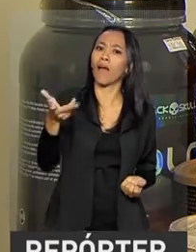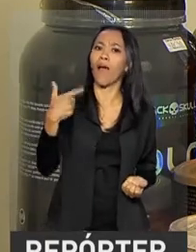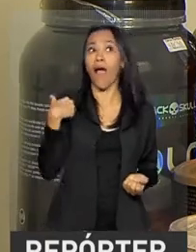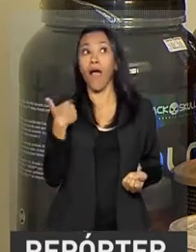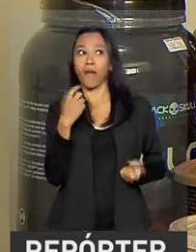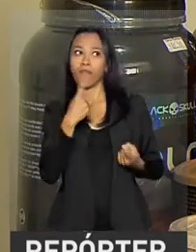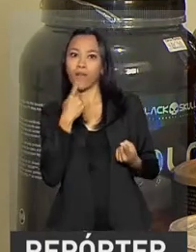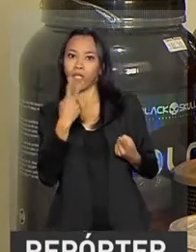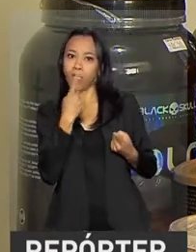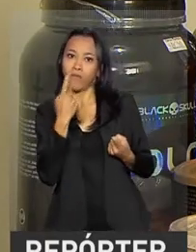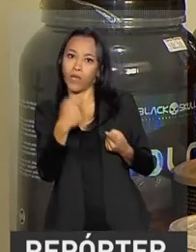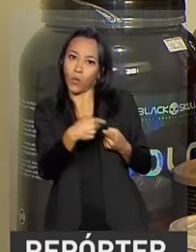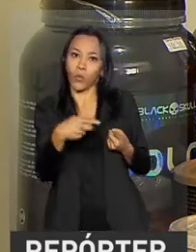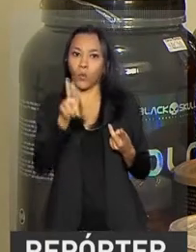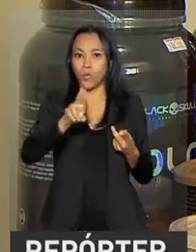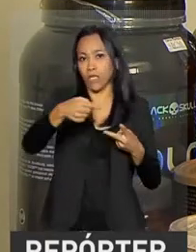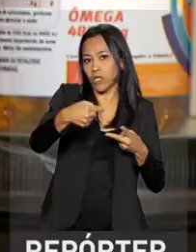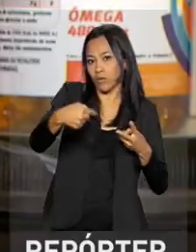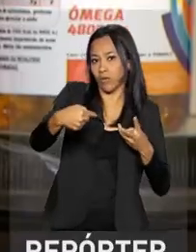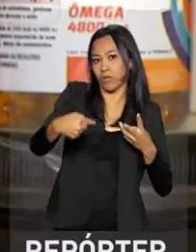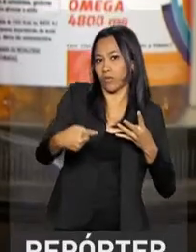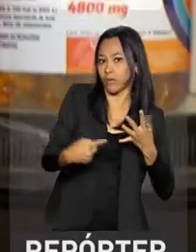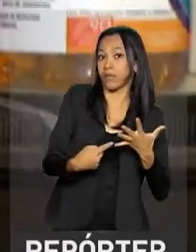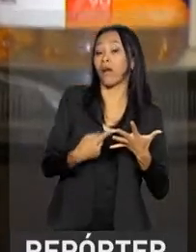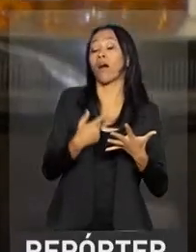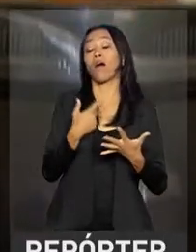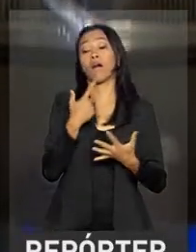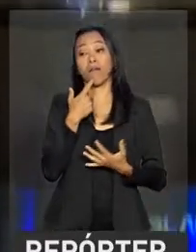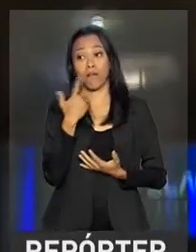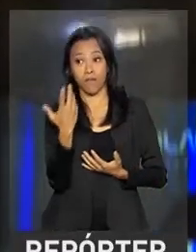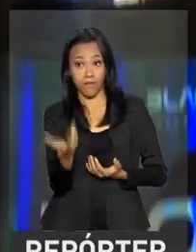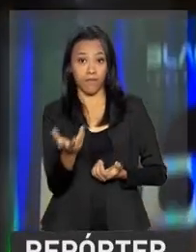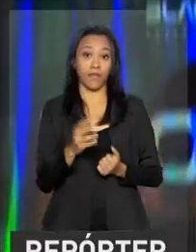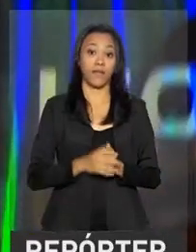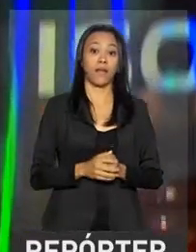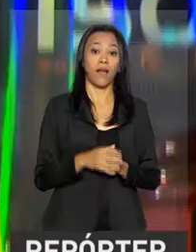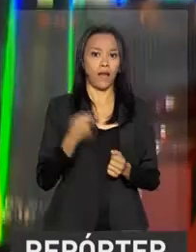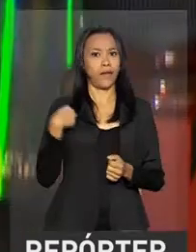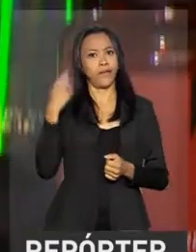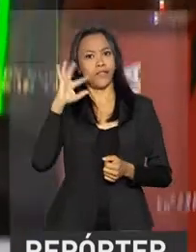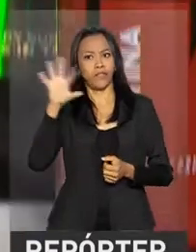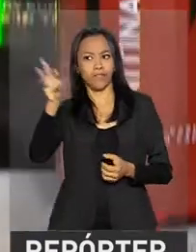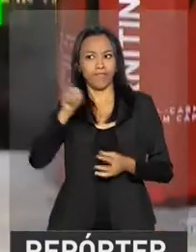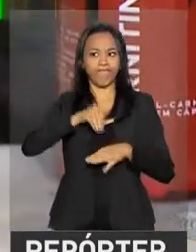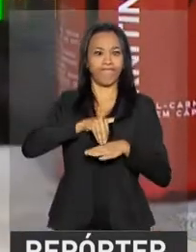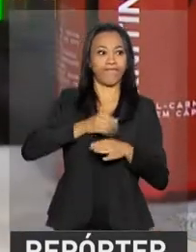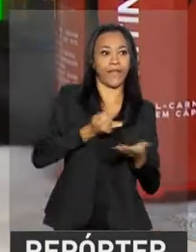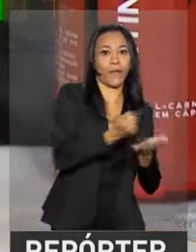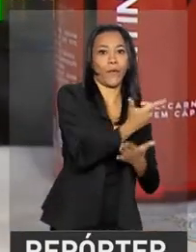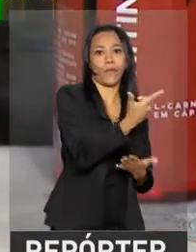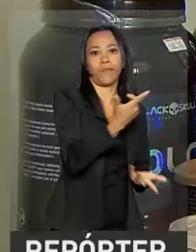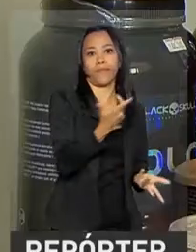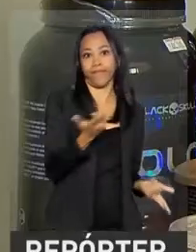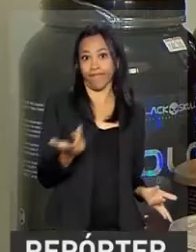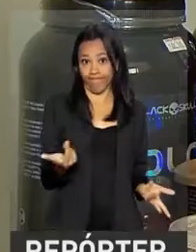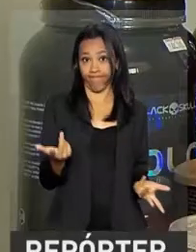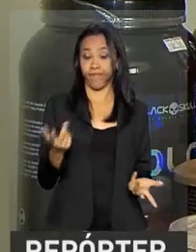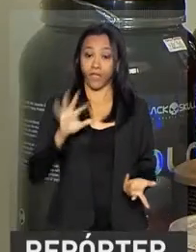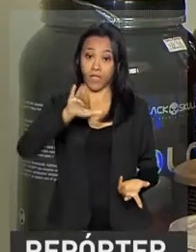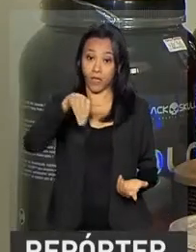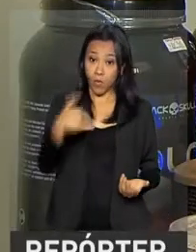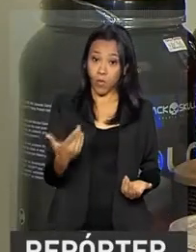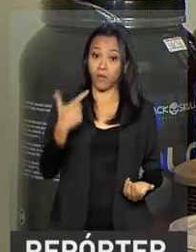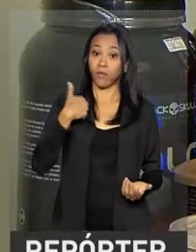proteína tal, você usa esse BCA antes e depois do treino. Aí a gente pega as indicações e vai e compra. E aí quando eu fui